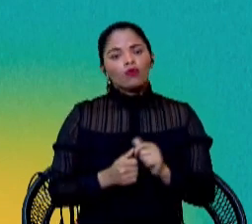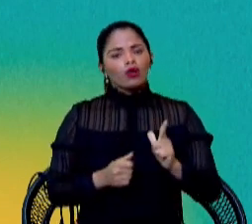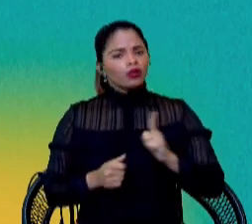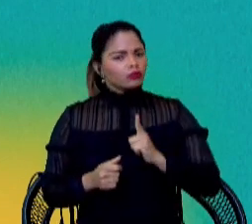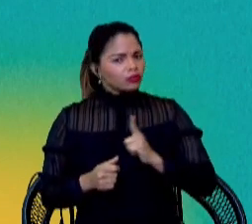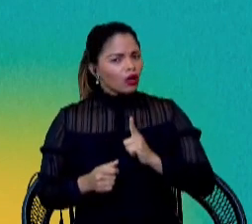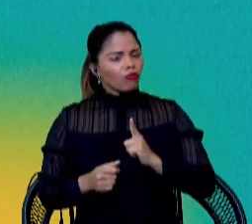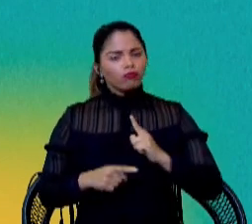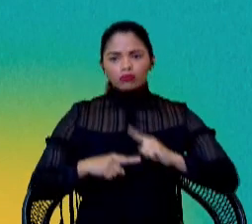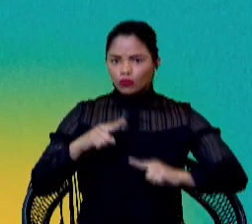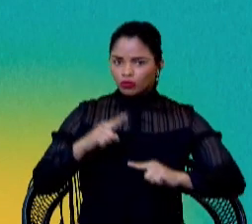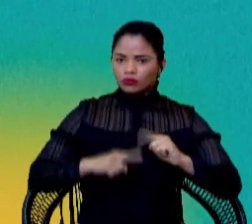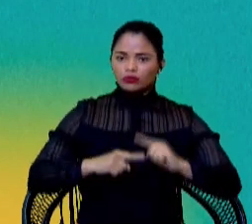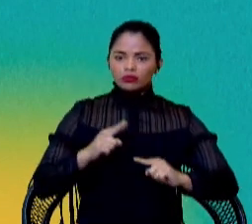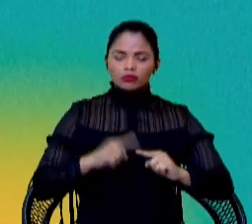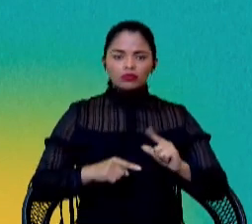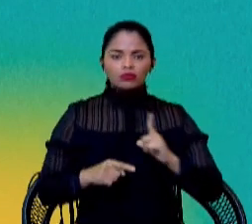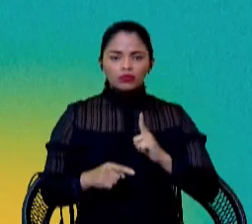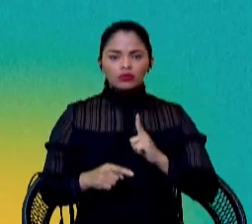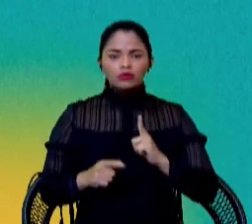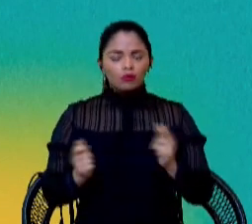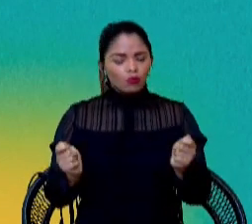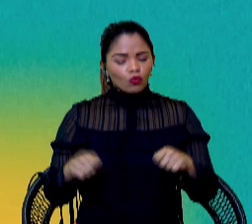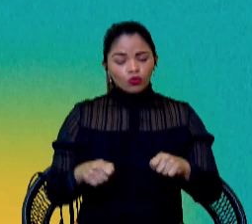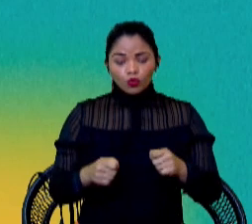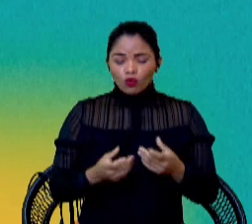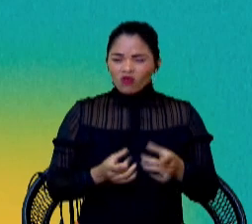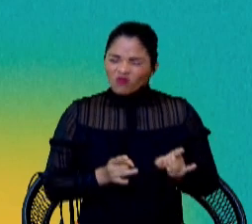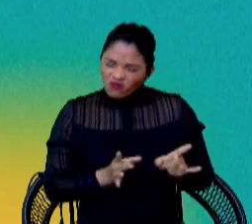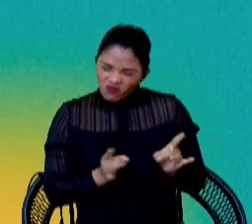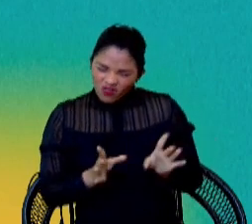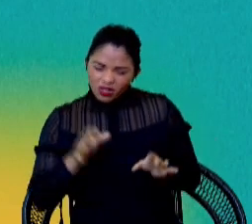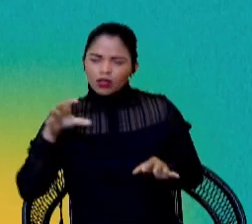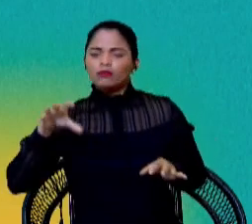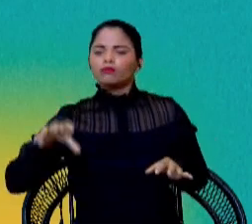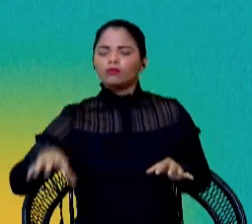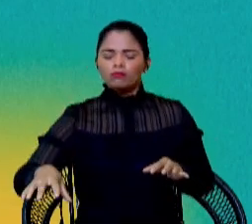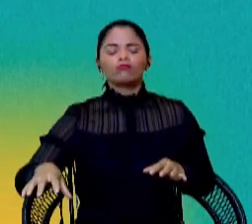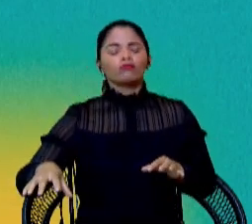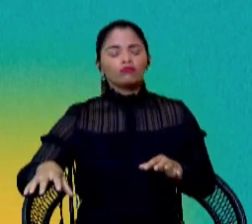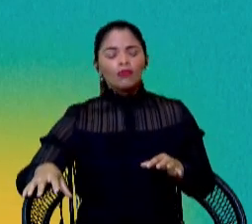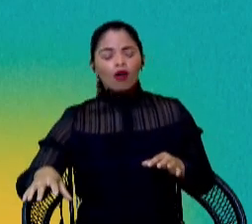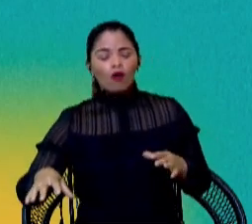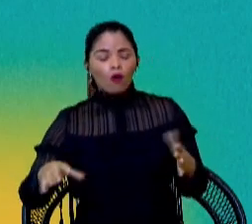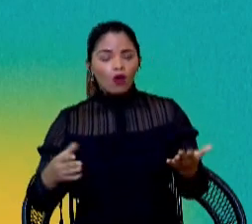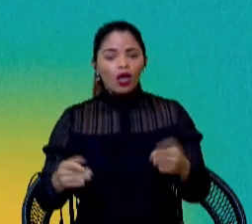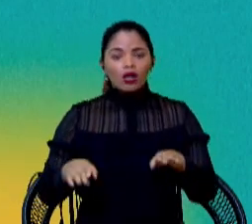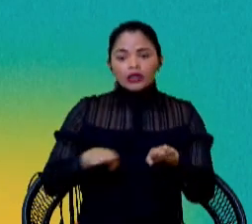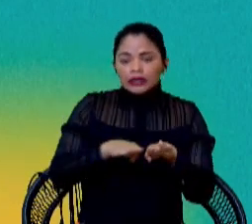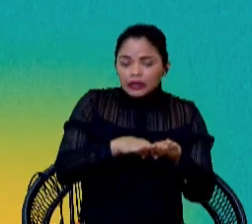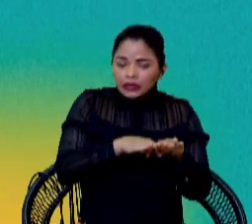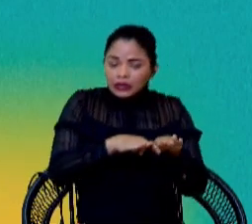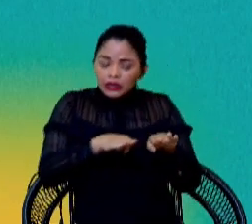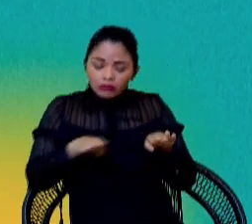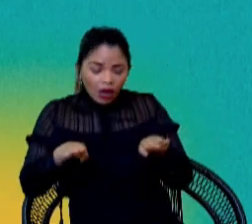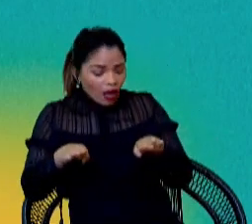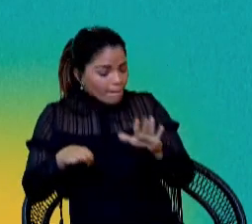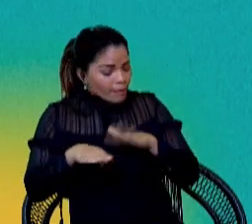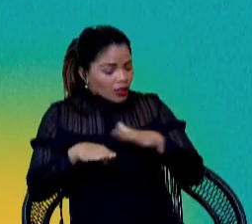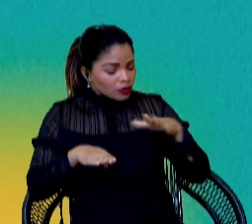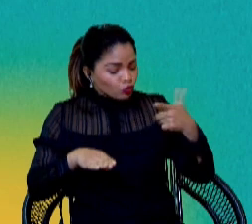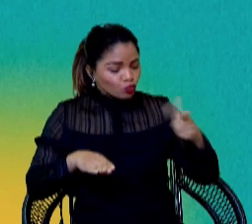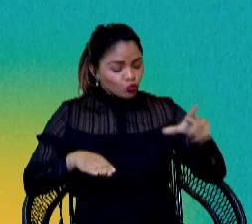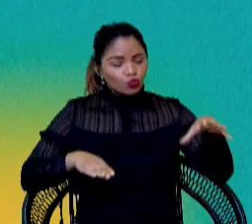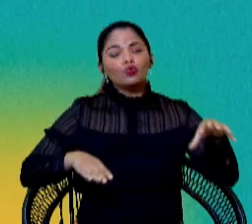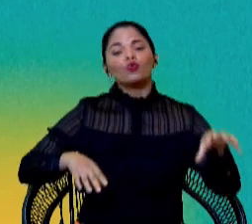eu tenho uma linha de produtos que está performando muito em uma região, e agora que eu quero balancear e quero que ela performe mais em outra região. Então,